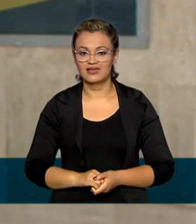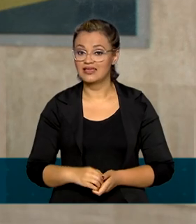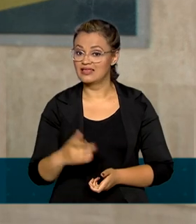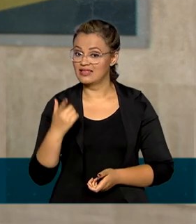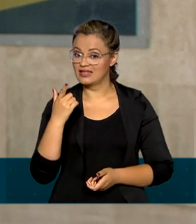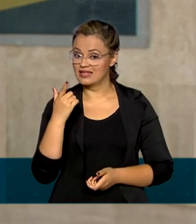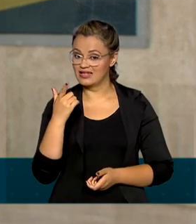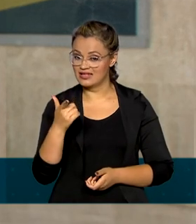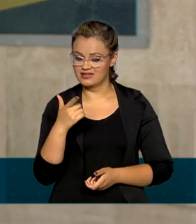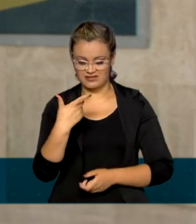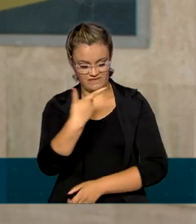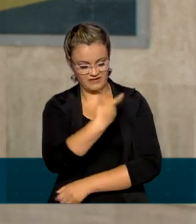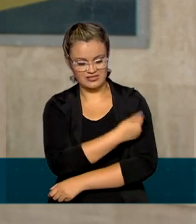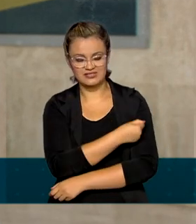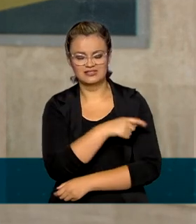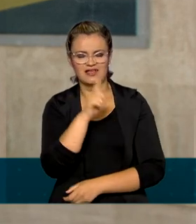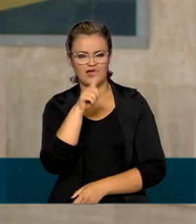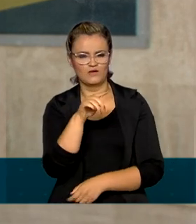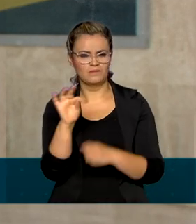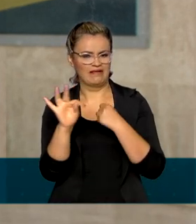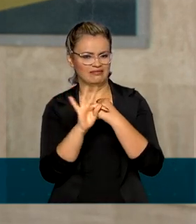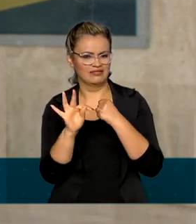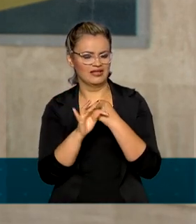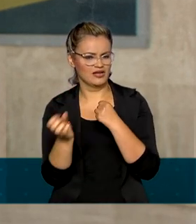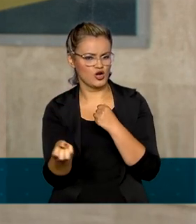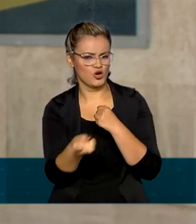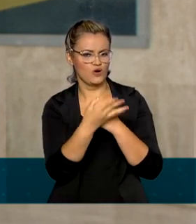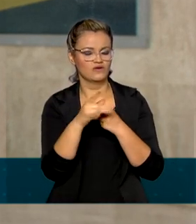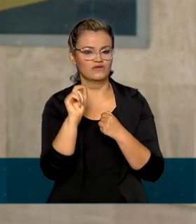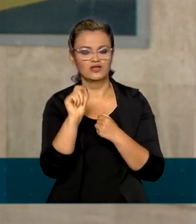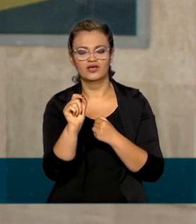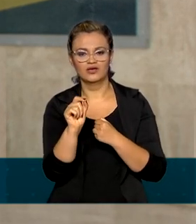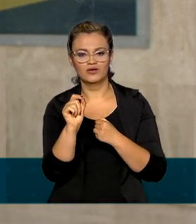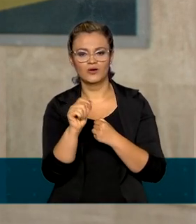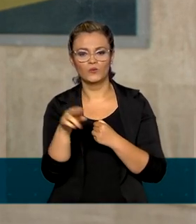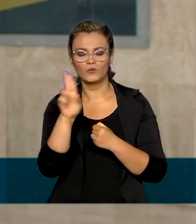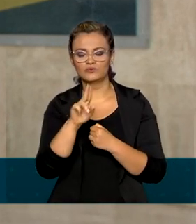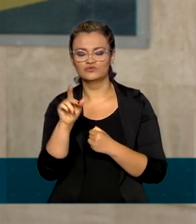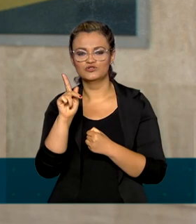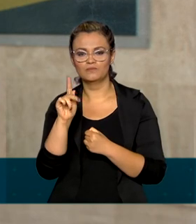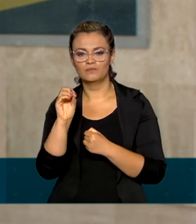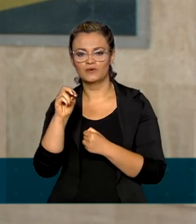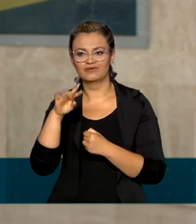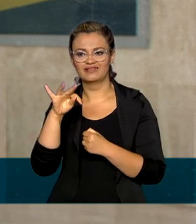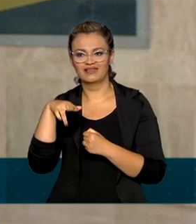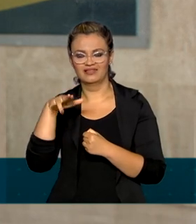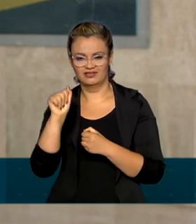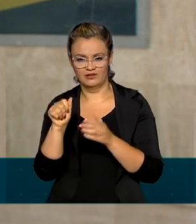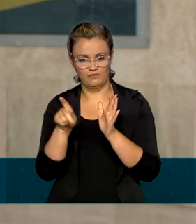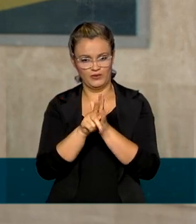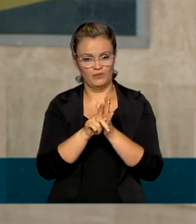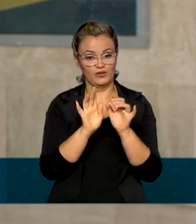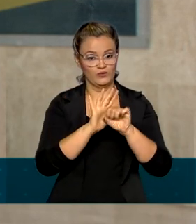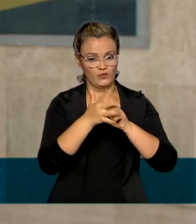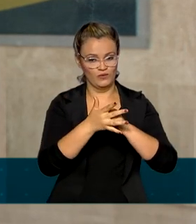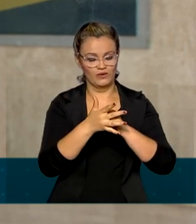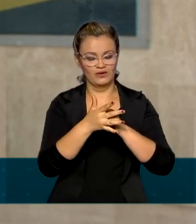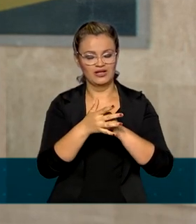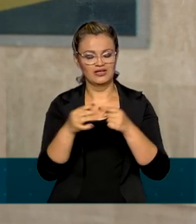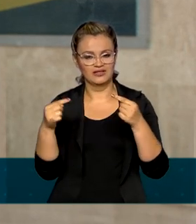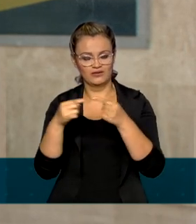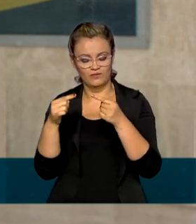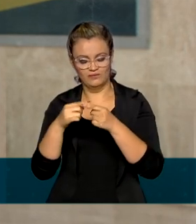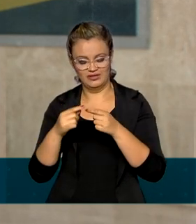E esse imunizante usa uma técnica inovadora. Ele recombina proteínas da parte que o coronavírus usa para se ligar